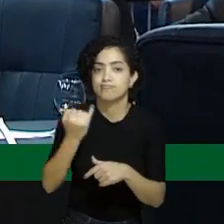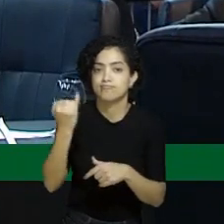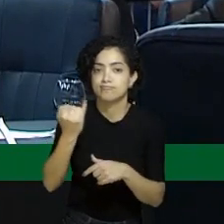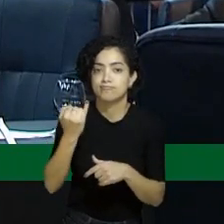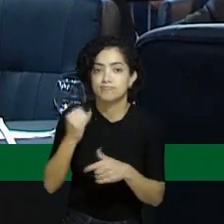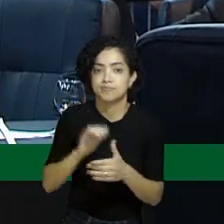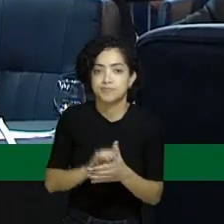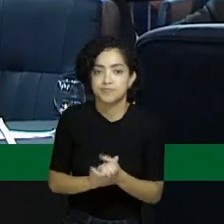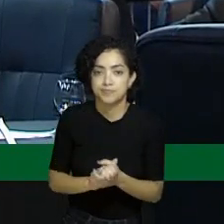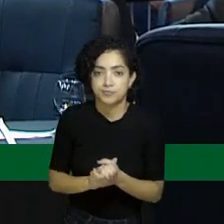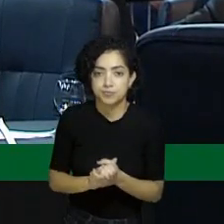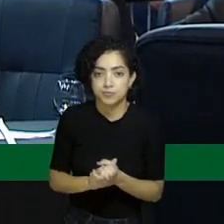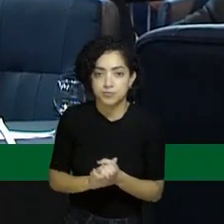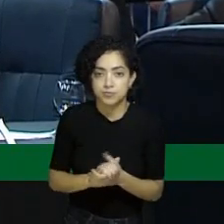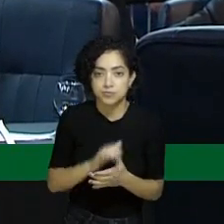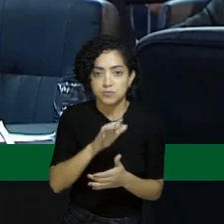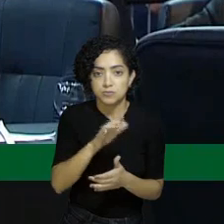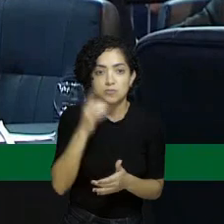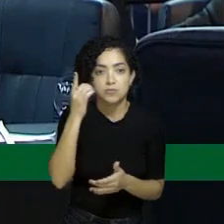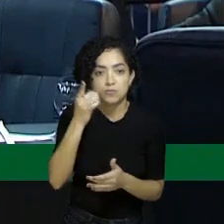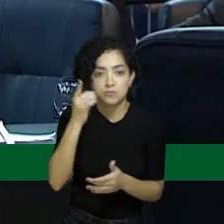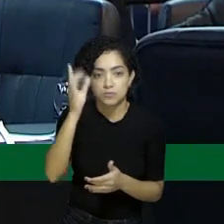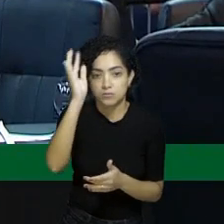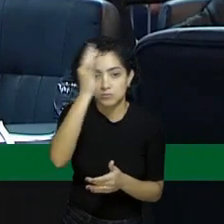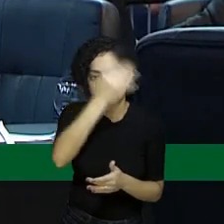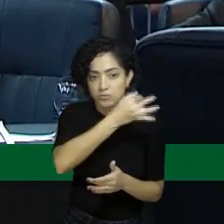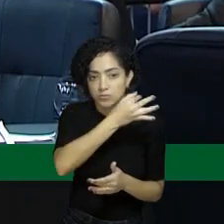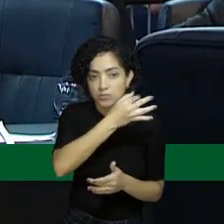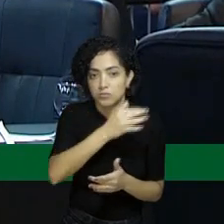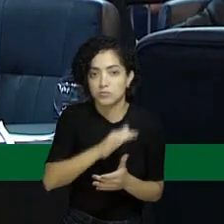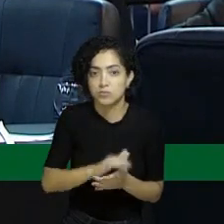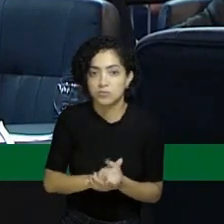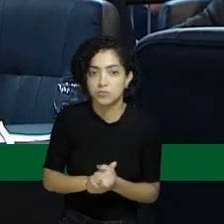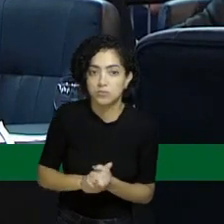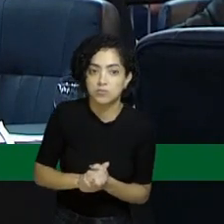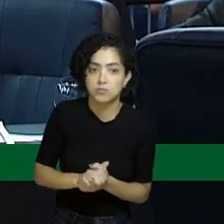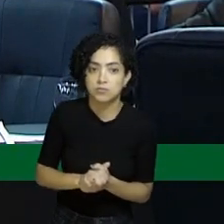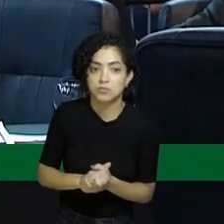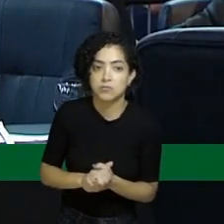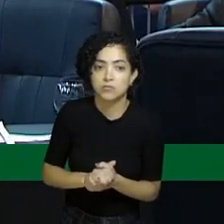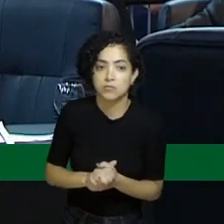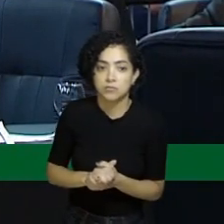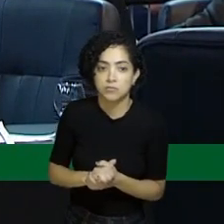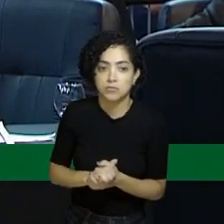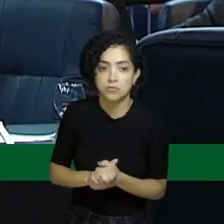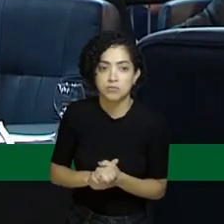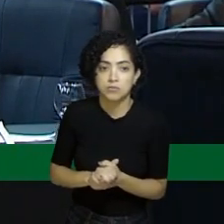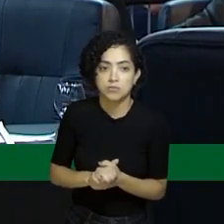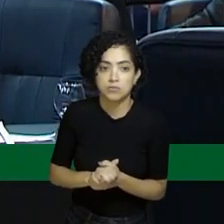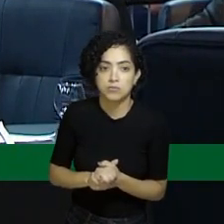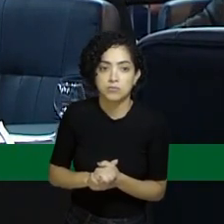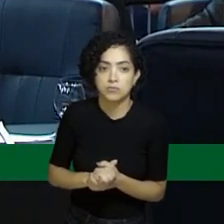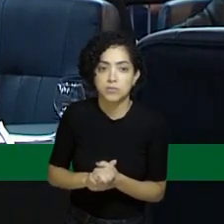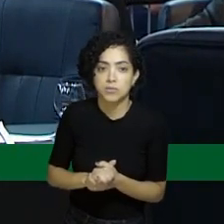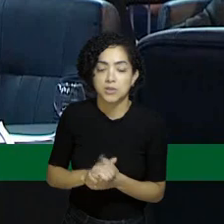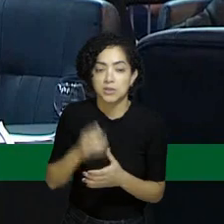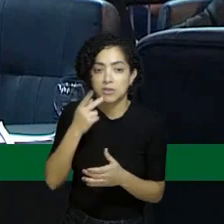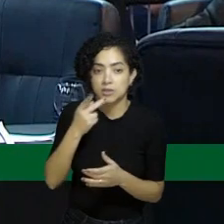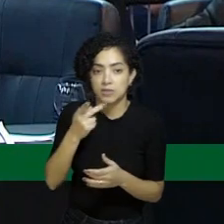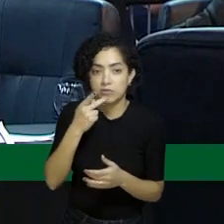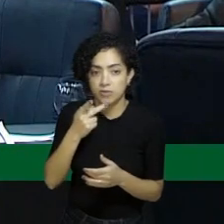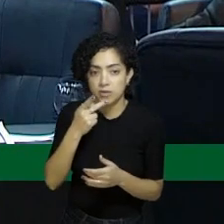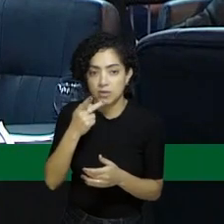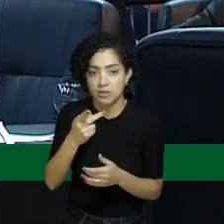fala em relação à fala do deputado Fabiano da Luz, que, aliás, eu não sei se está no plenário ainda, que geralmente ele fala e sai do